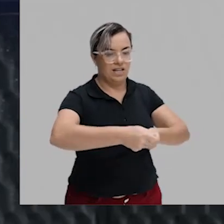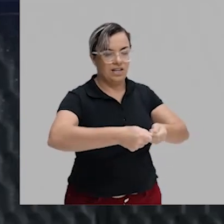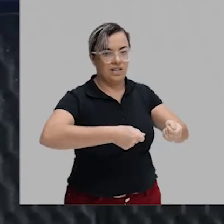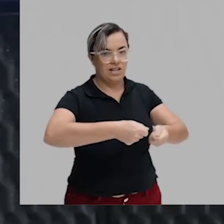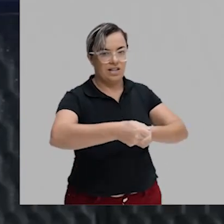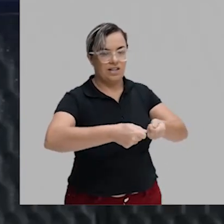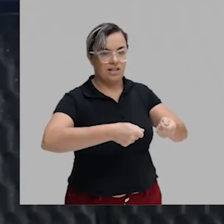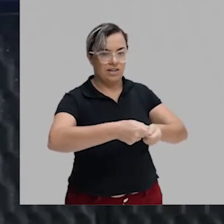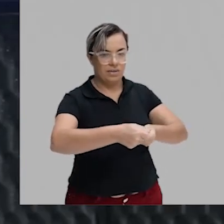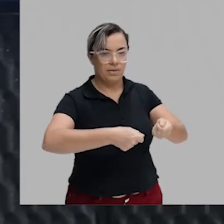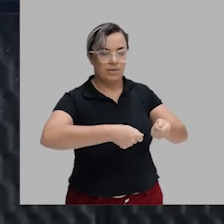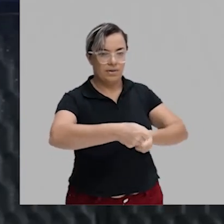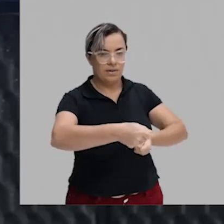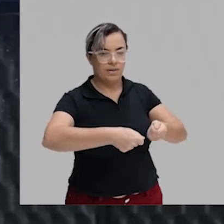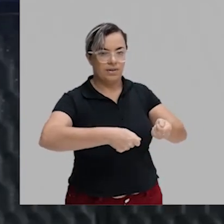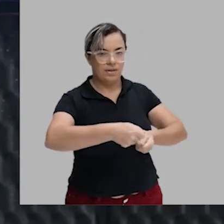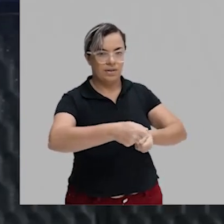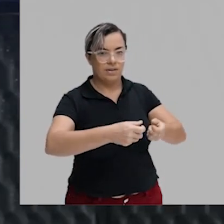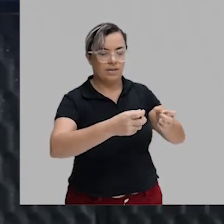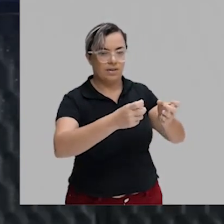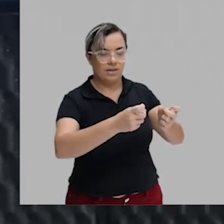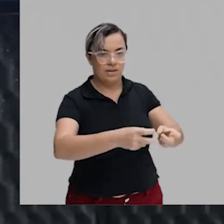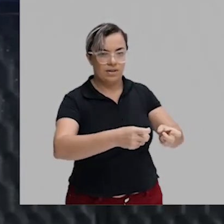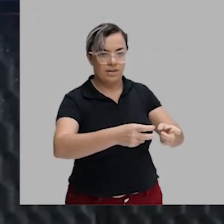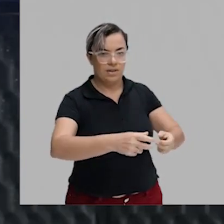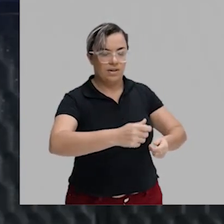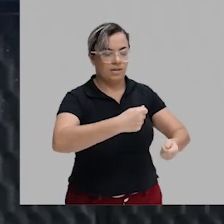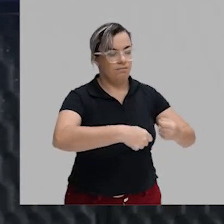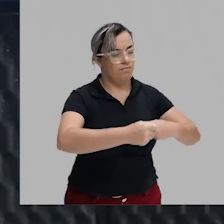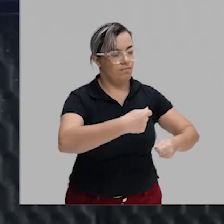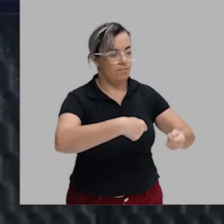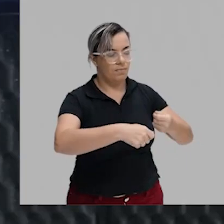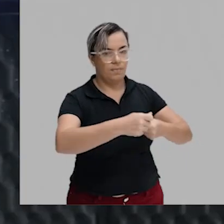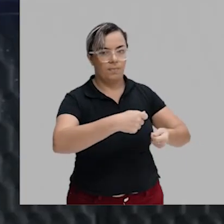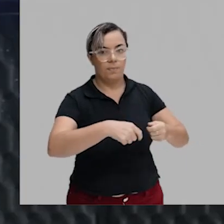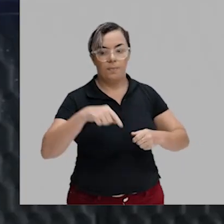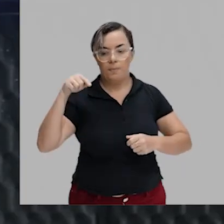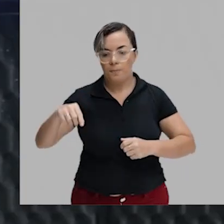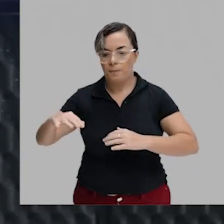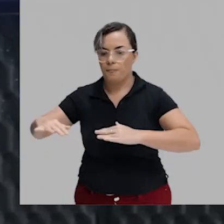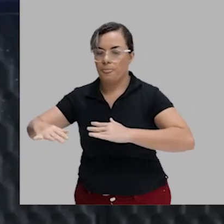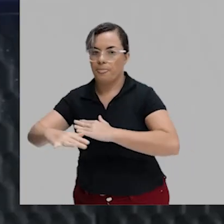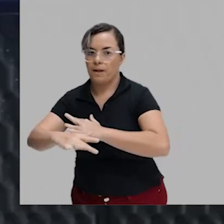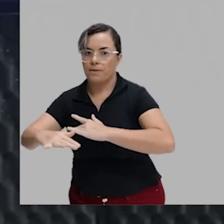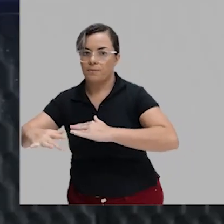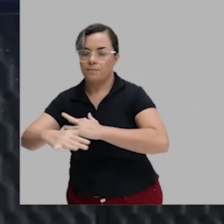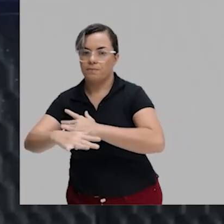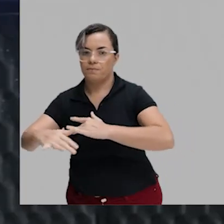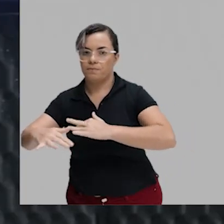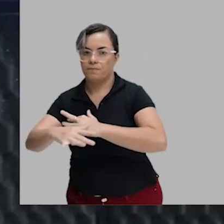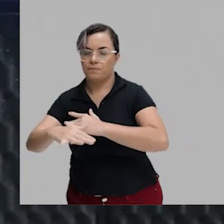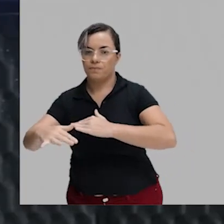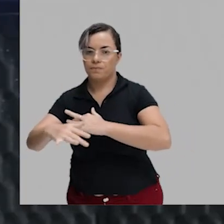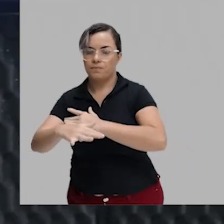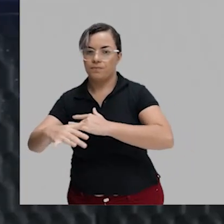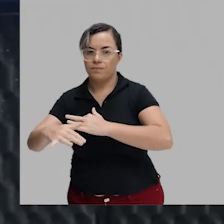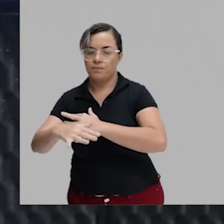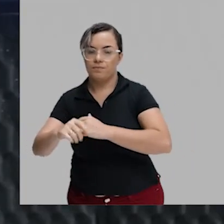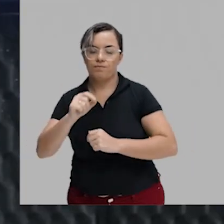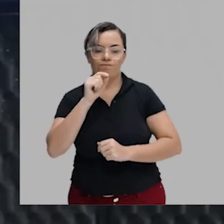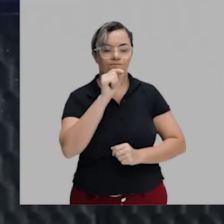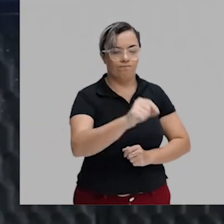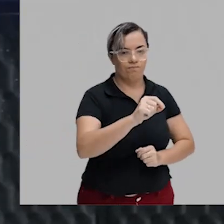exclusivista, em termos comerciais, em termos econômicos, pela metrópole. A colônia enviando